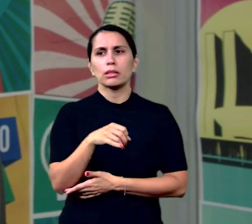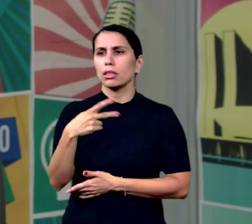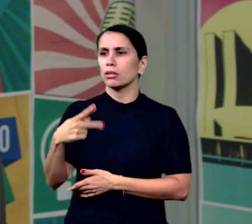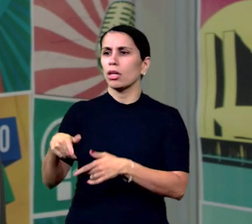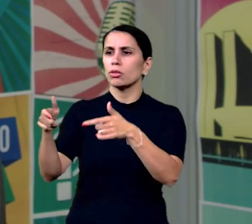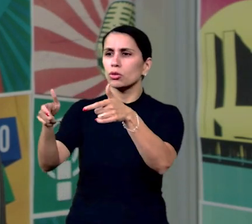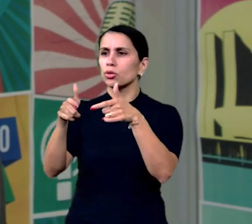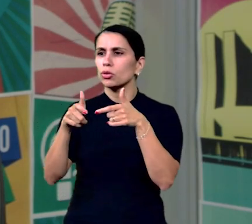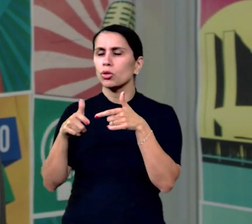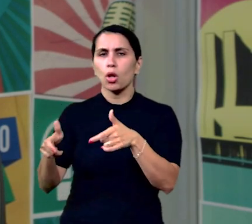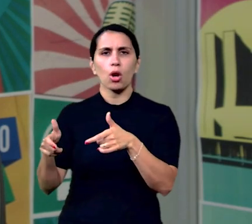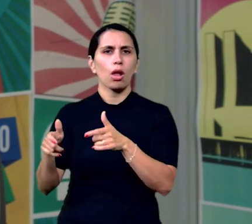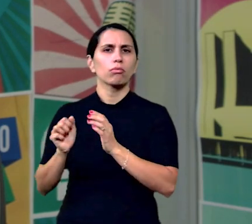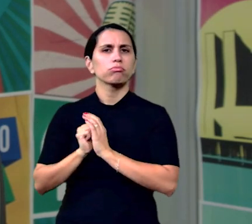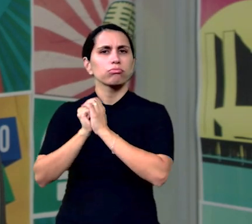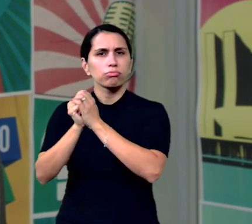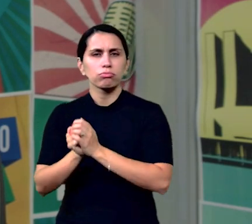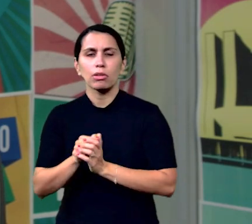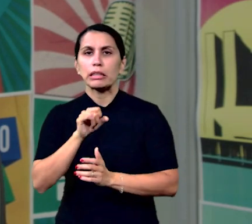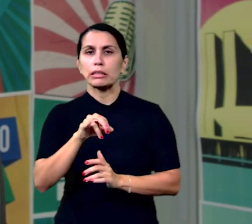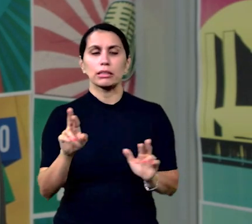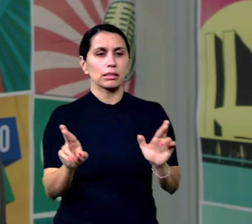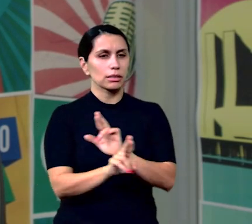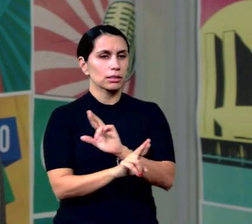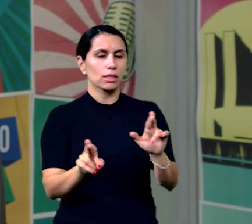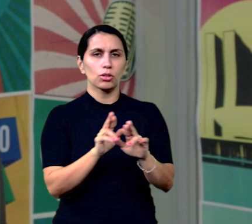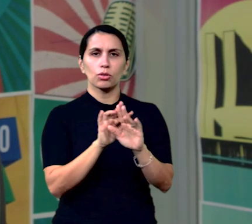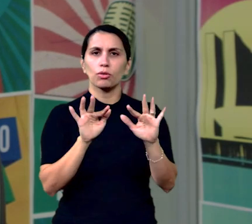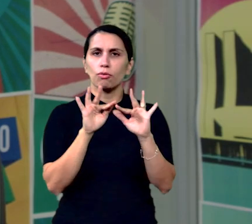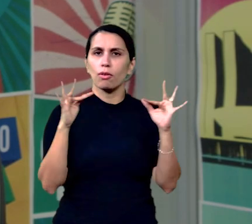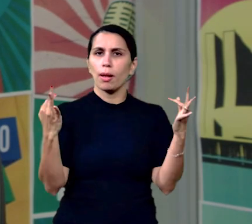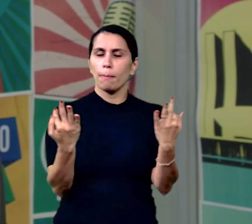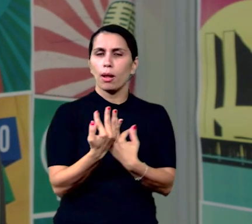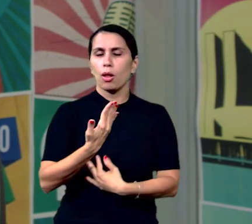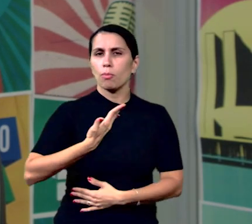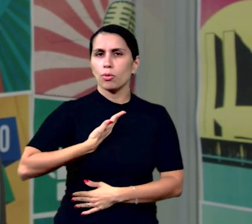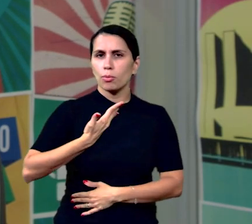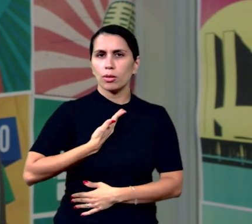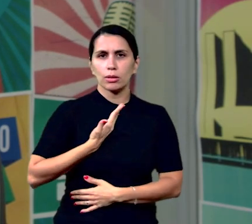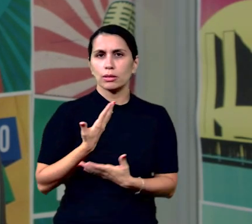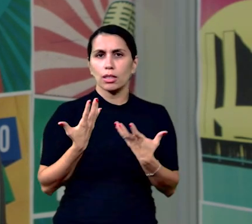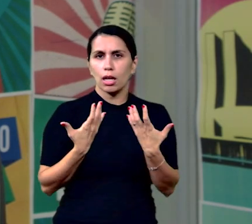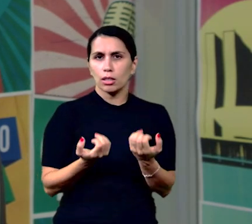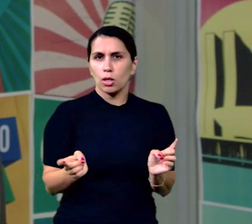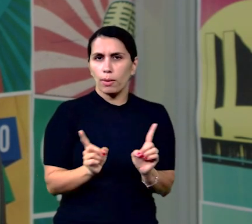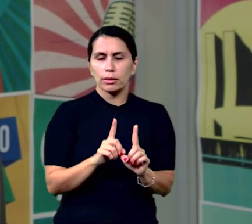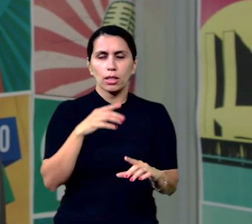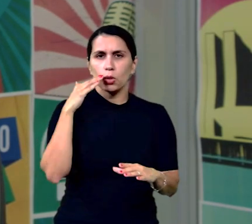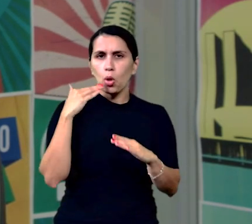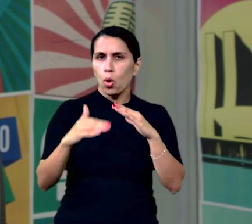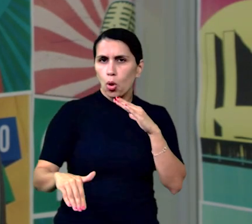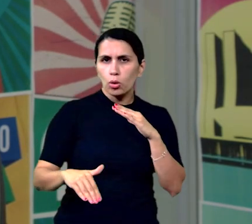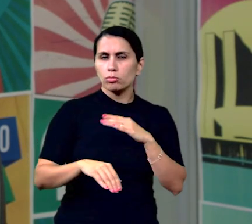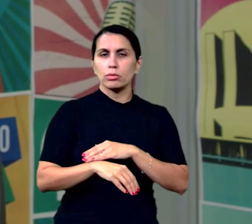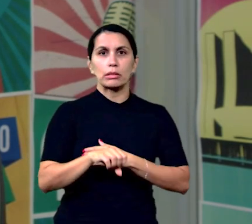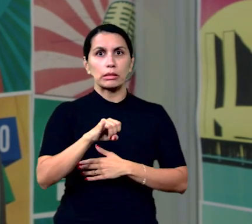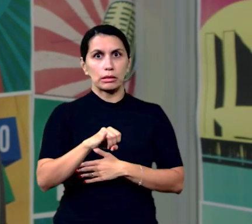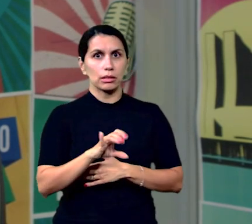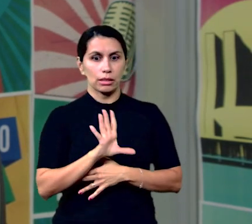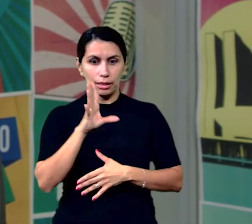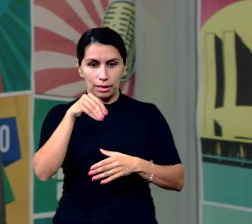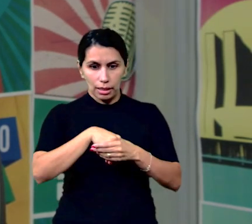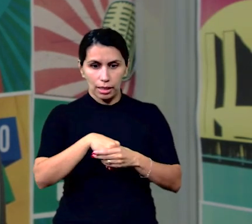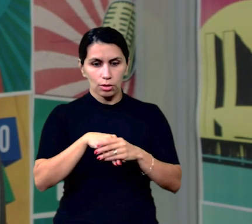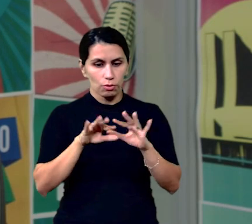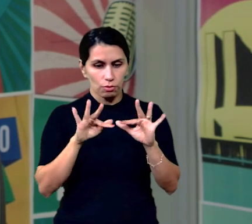dentro dos seus espaços sagrados, sejam nas relações familiares e de amigos, né, que não aceitam, que não concordam, né, seja dentro da